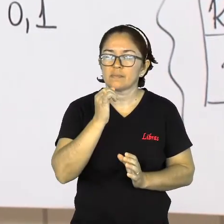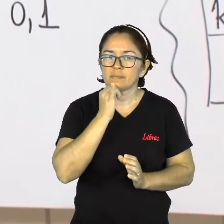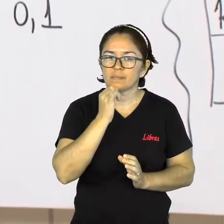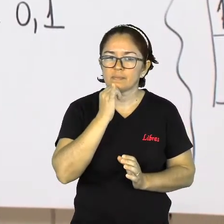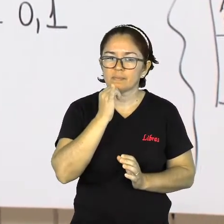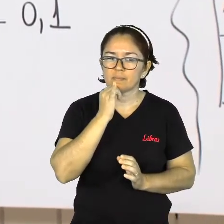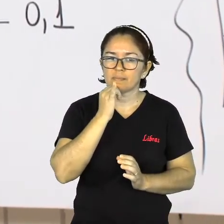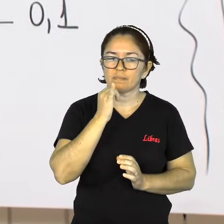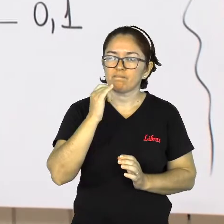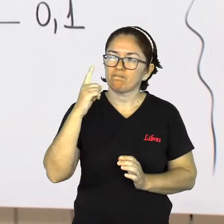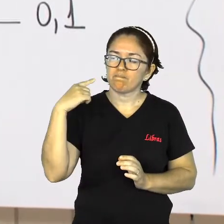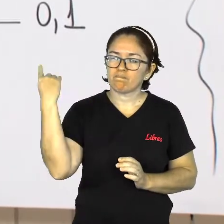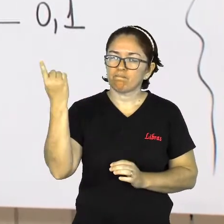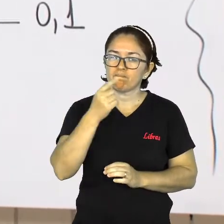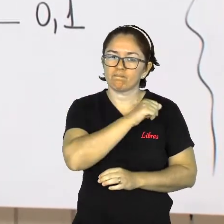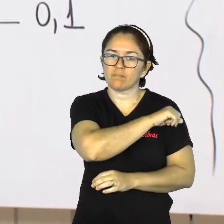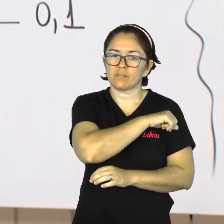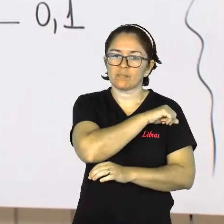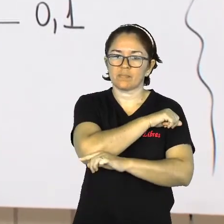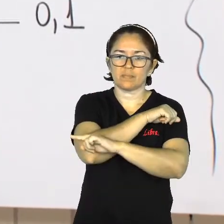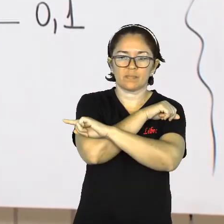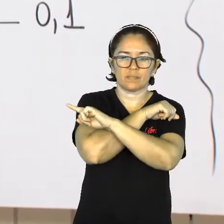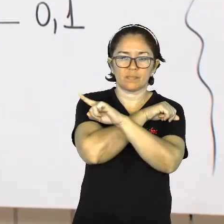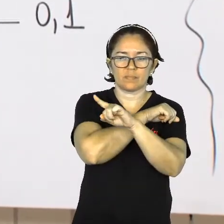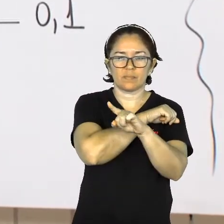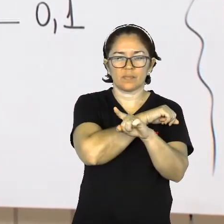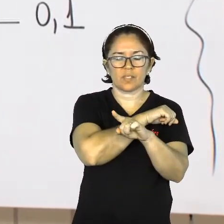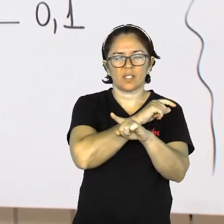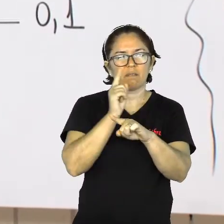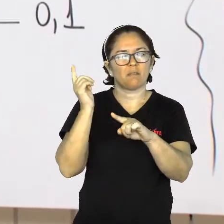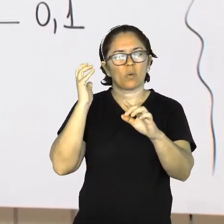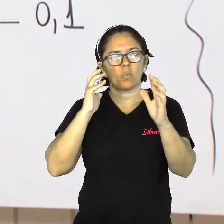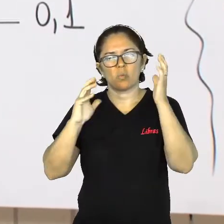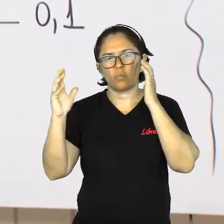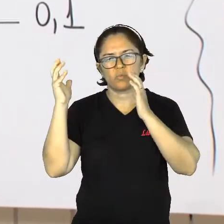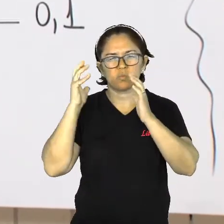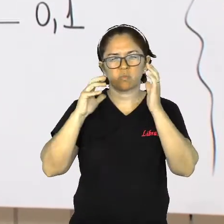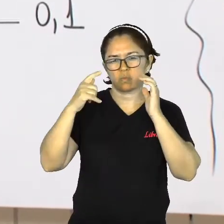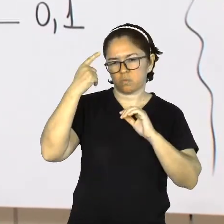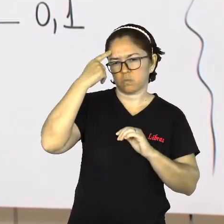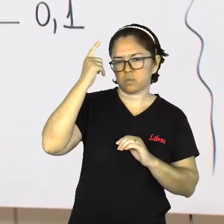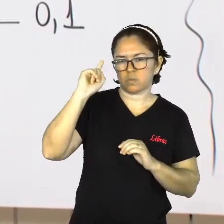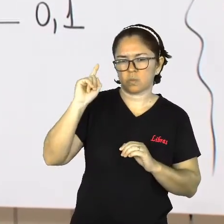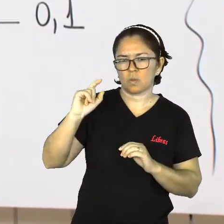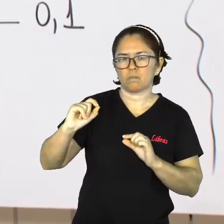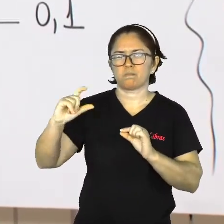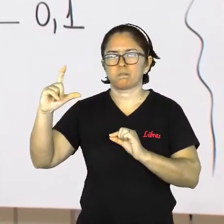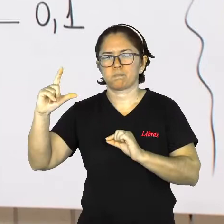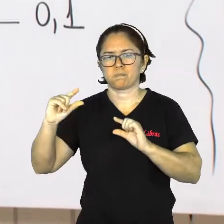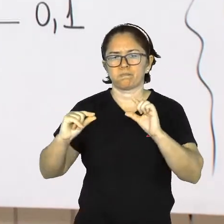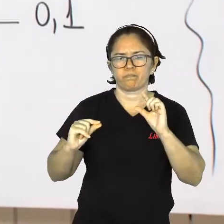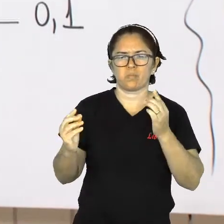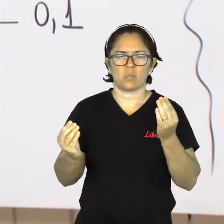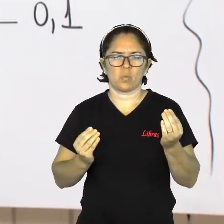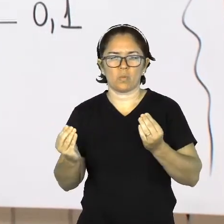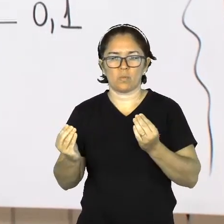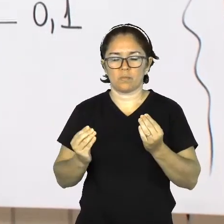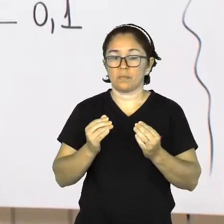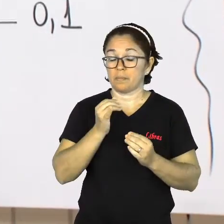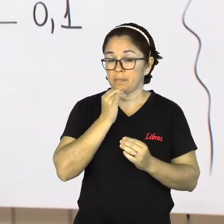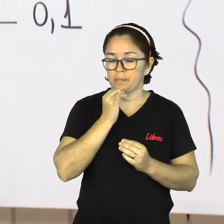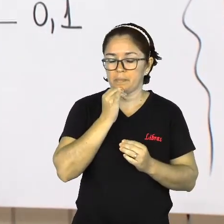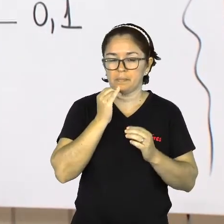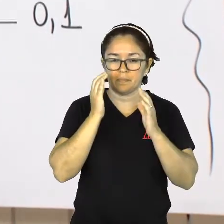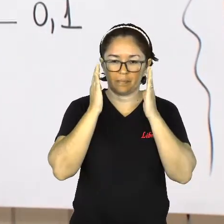muitos alunos, eles ficam sem saber quem é maior, quem é menor. Eu tenho aqui,